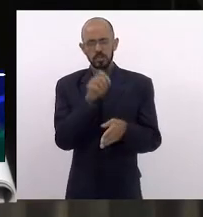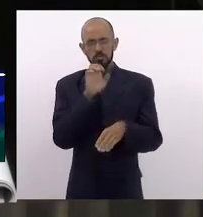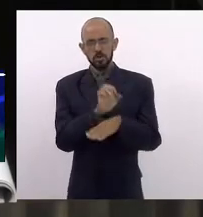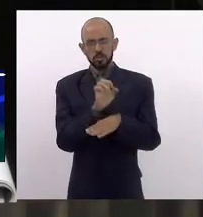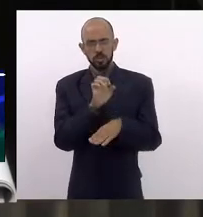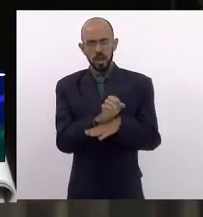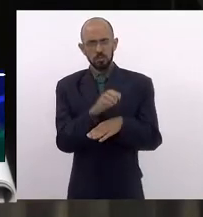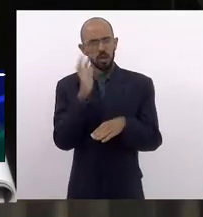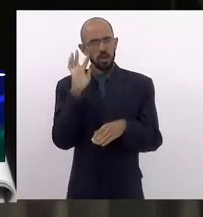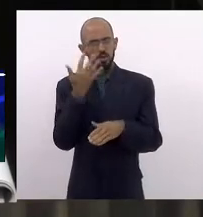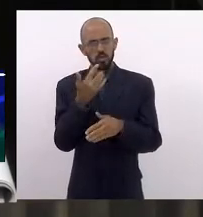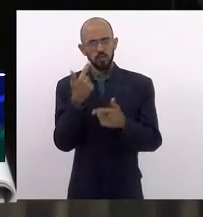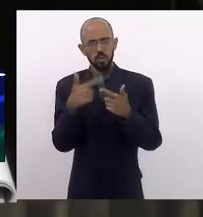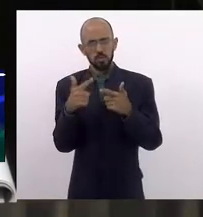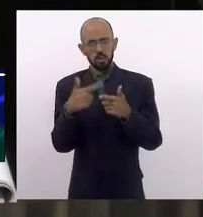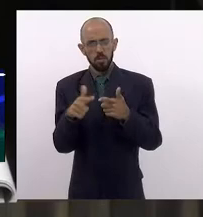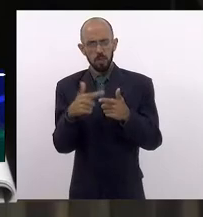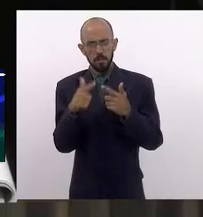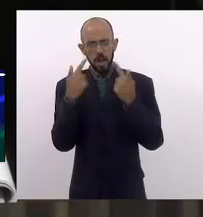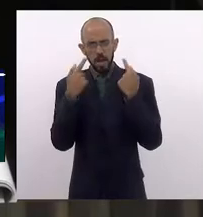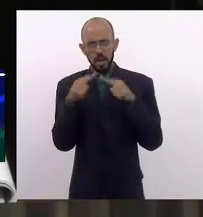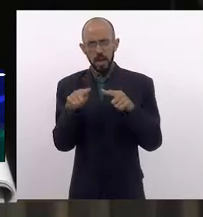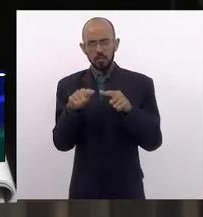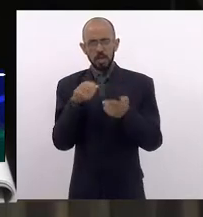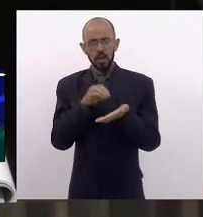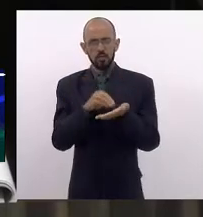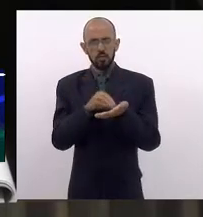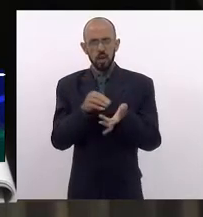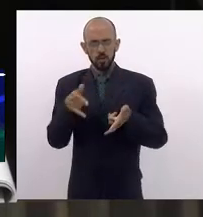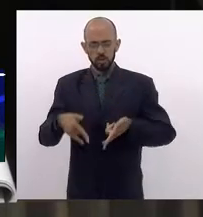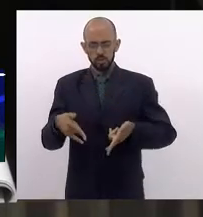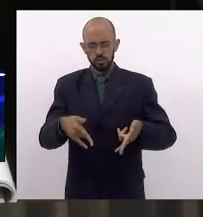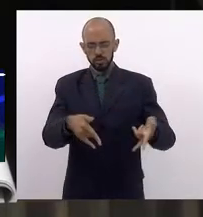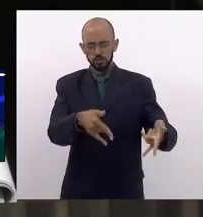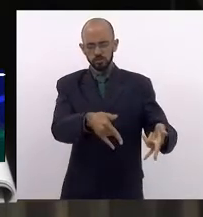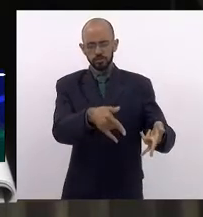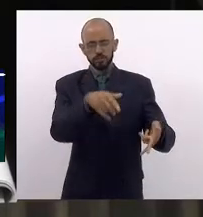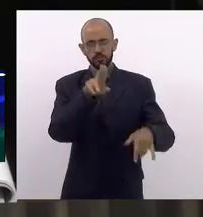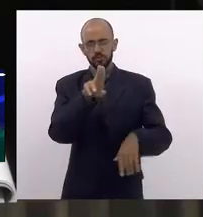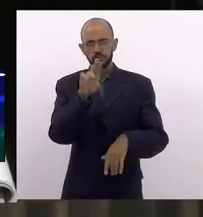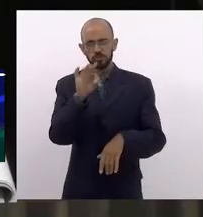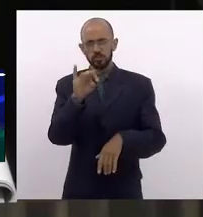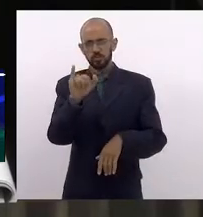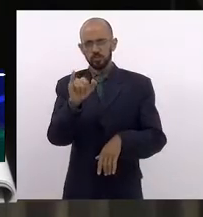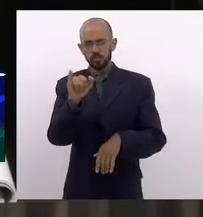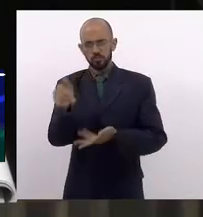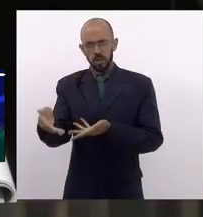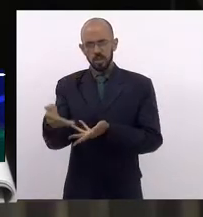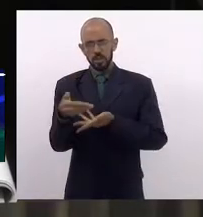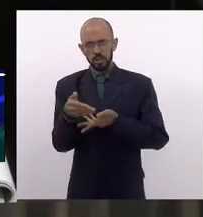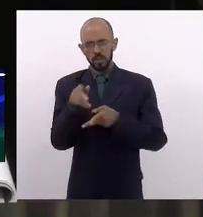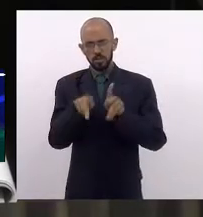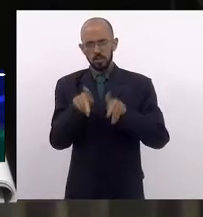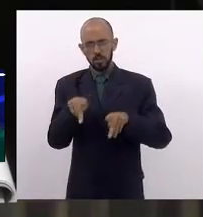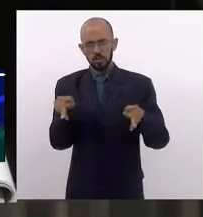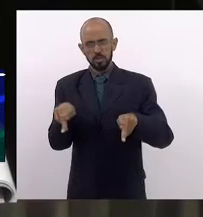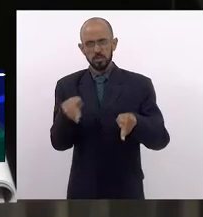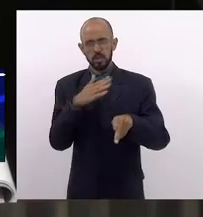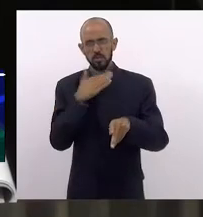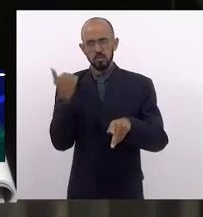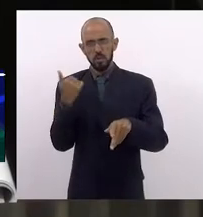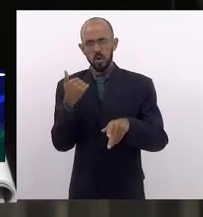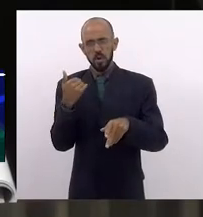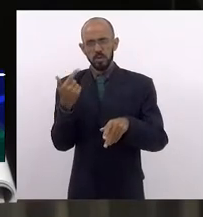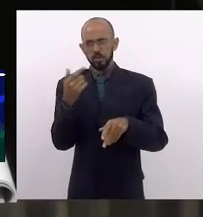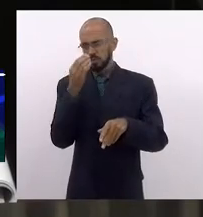resolver o grave problema e que hora da falta de leitos de UTI para atender a população do nosso estado que estava morrendo à míngua